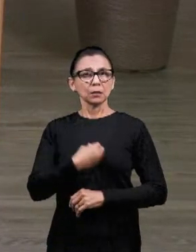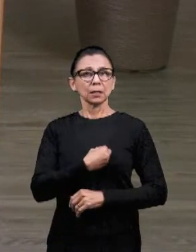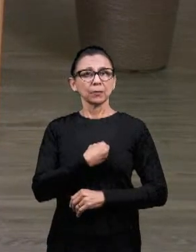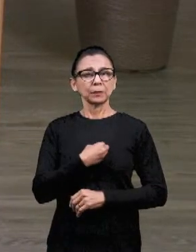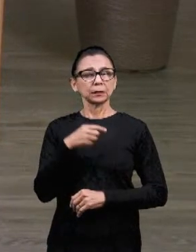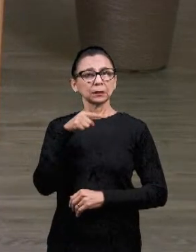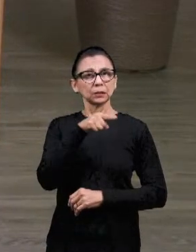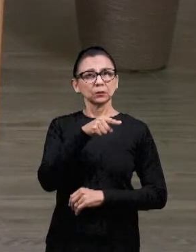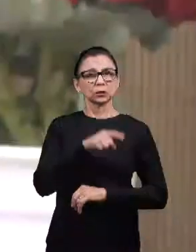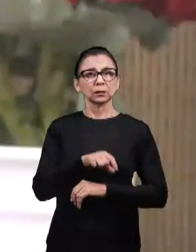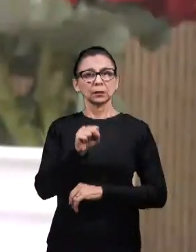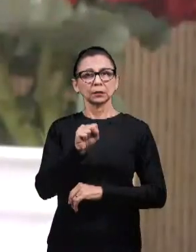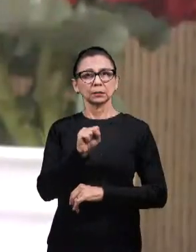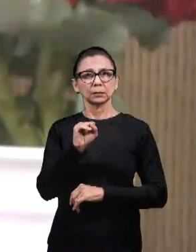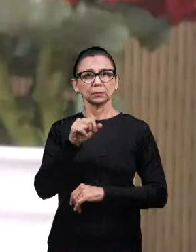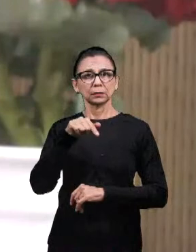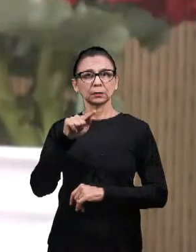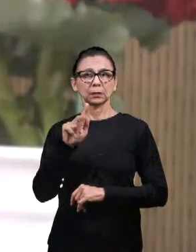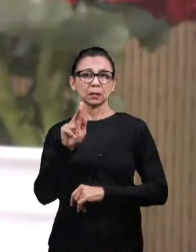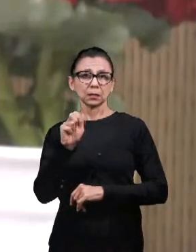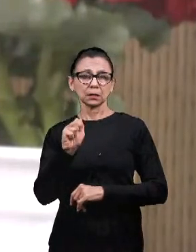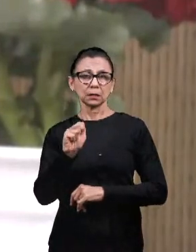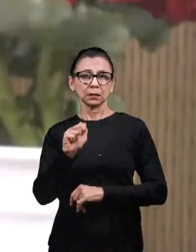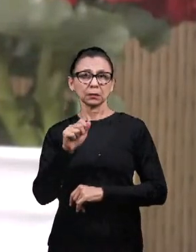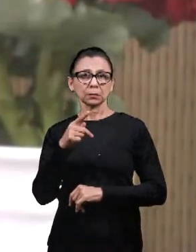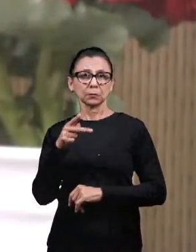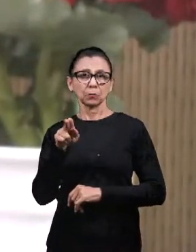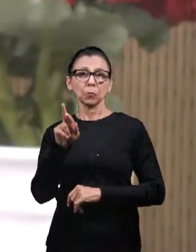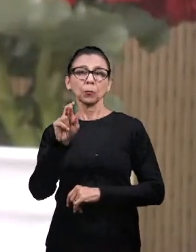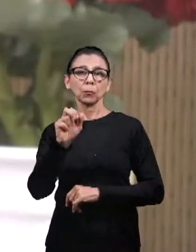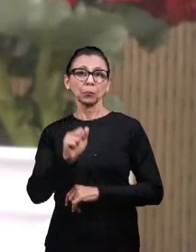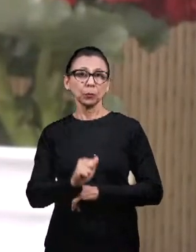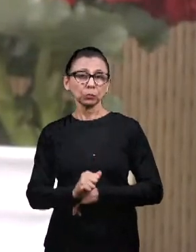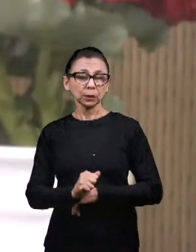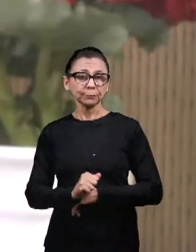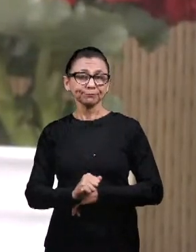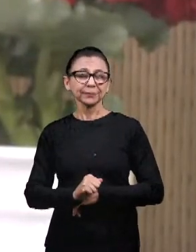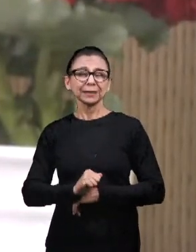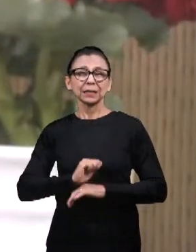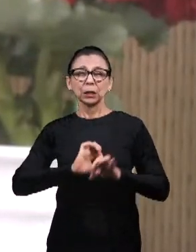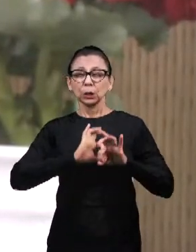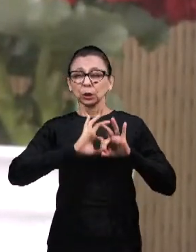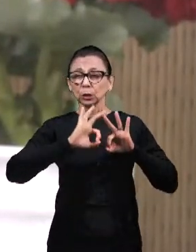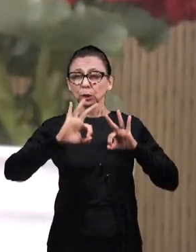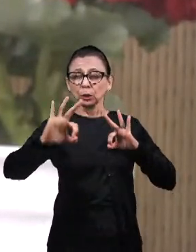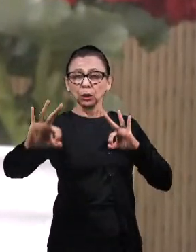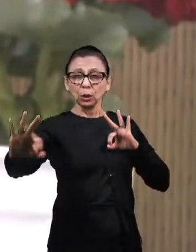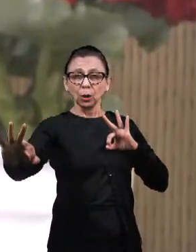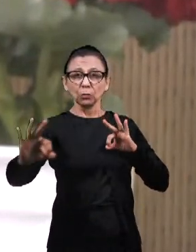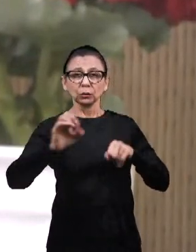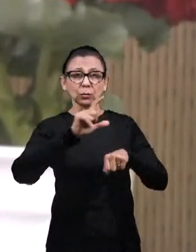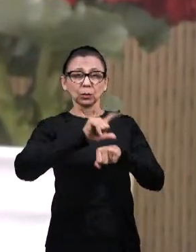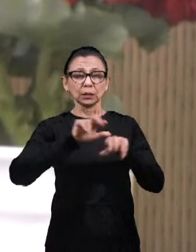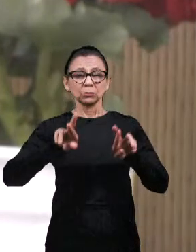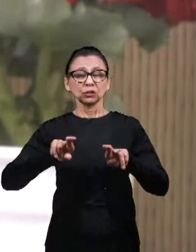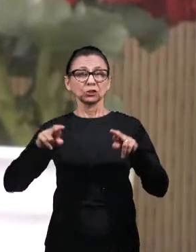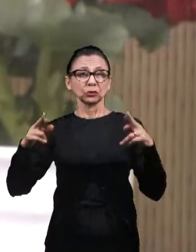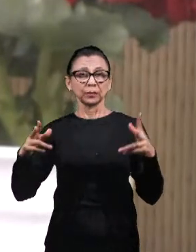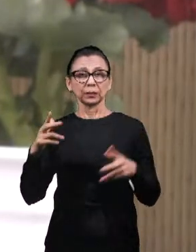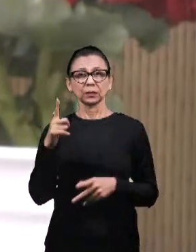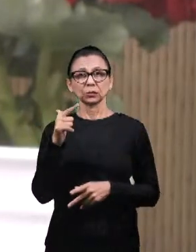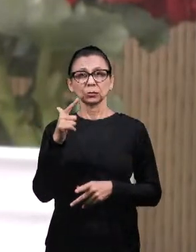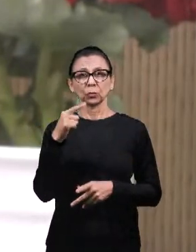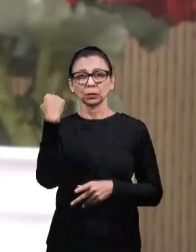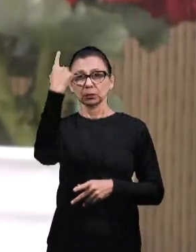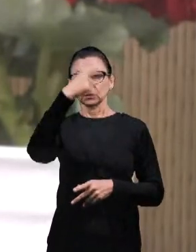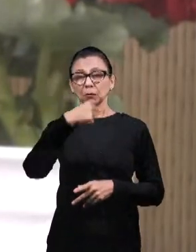E são 11 horas de fuso horário do Brasil em relação ao fuso horário de Singapura. E o